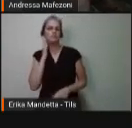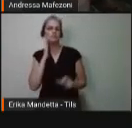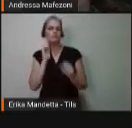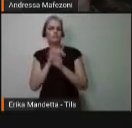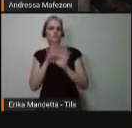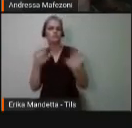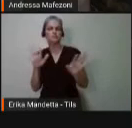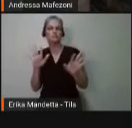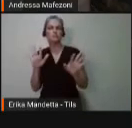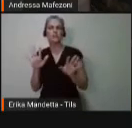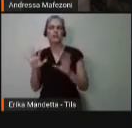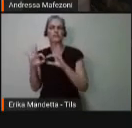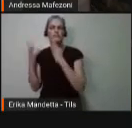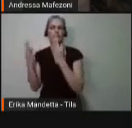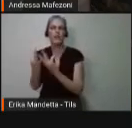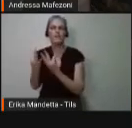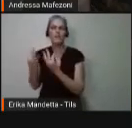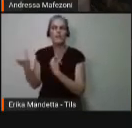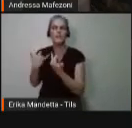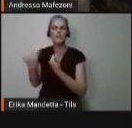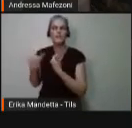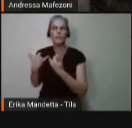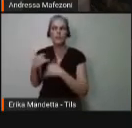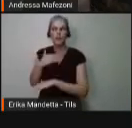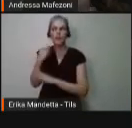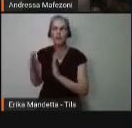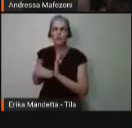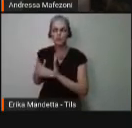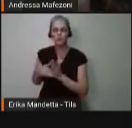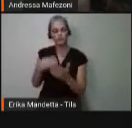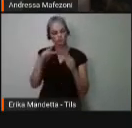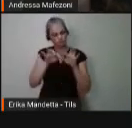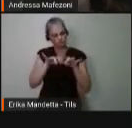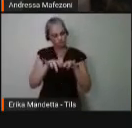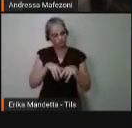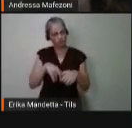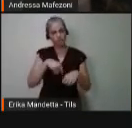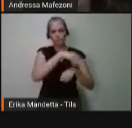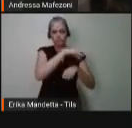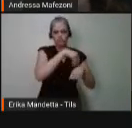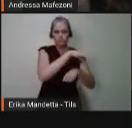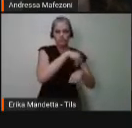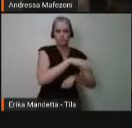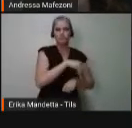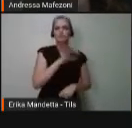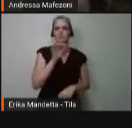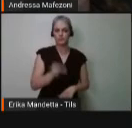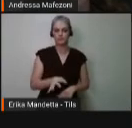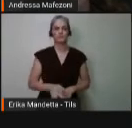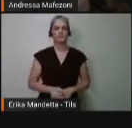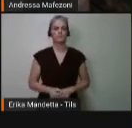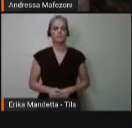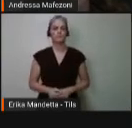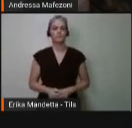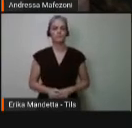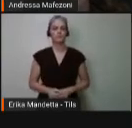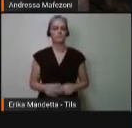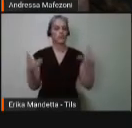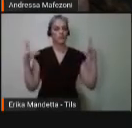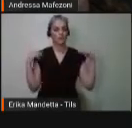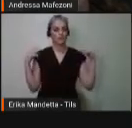as famílias no ato das suas matrículas. Os motoristas podem e contribuem